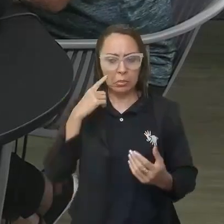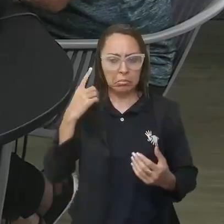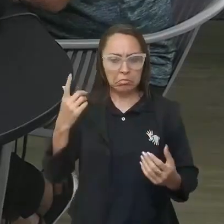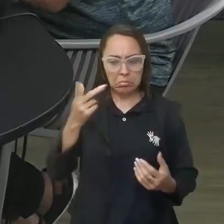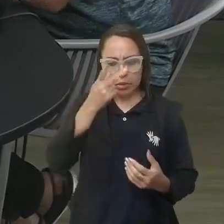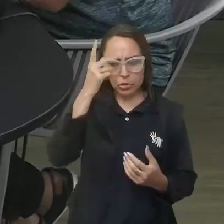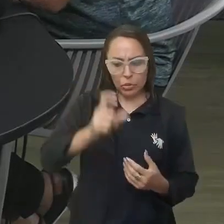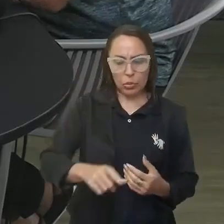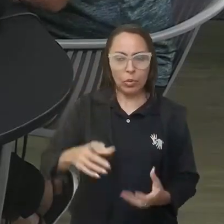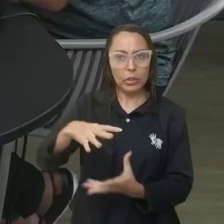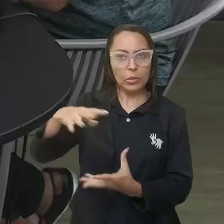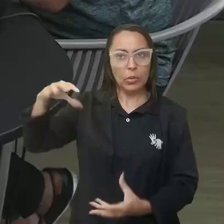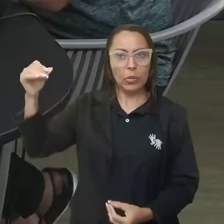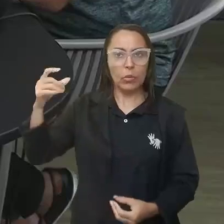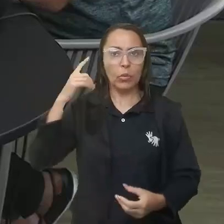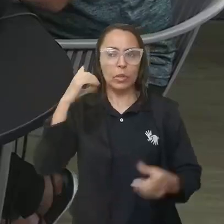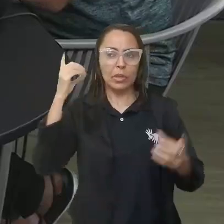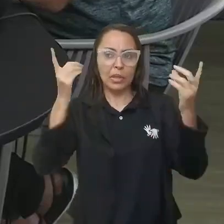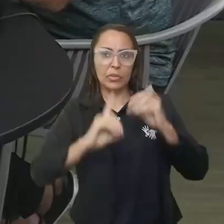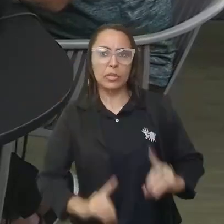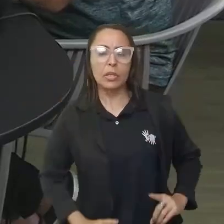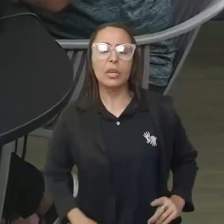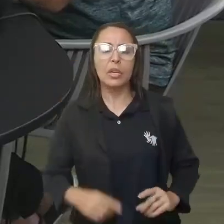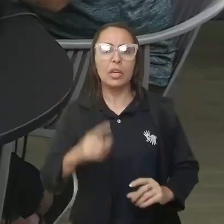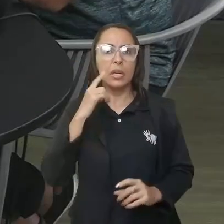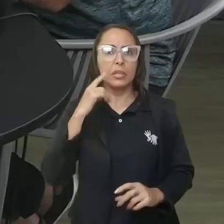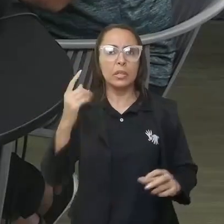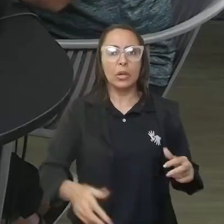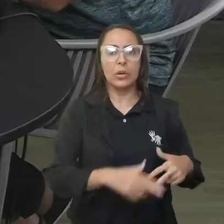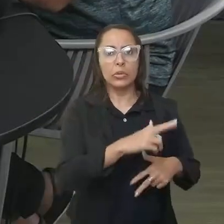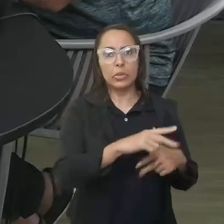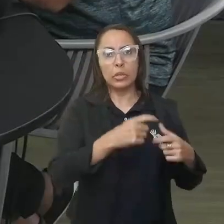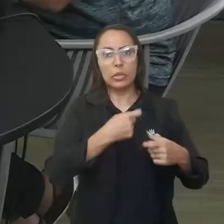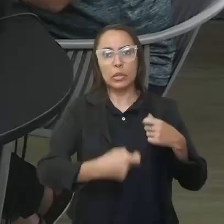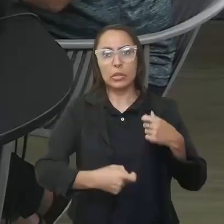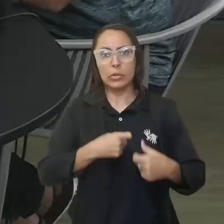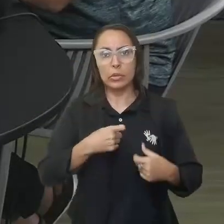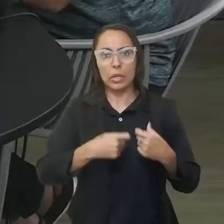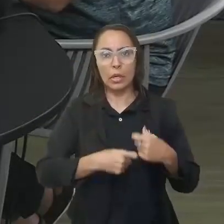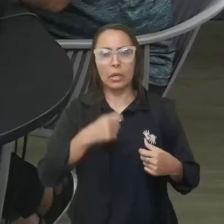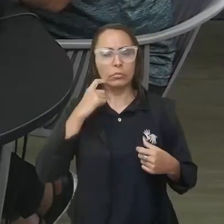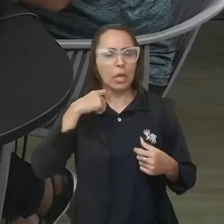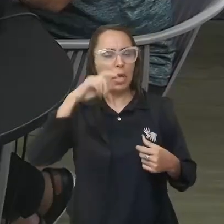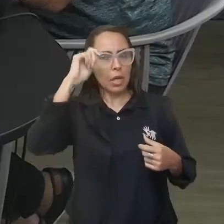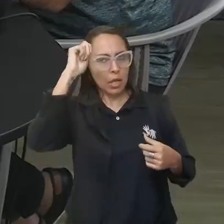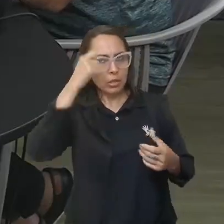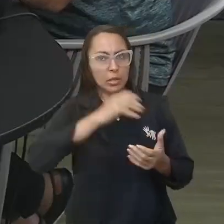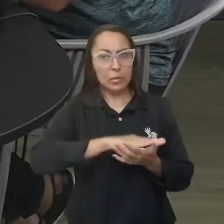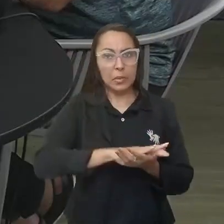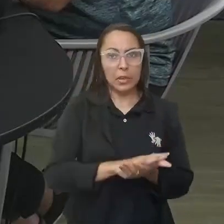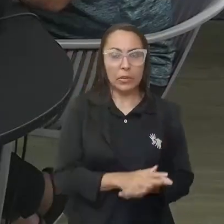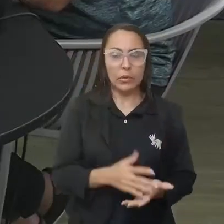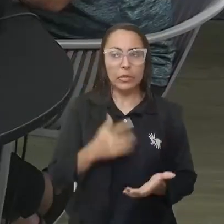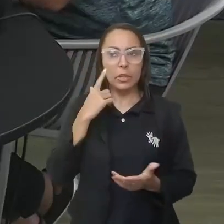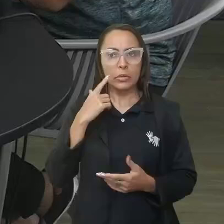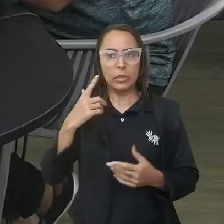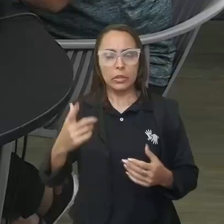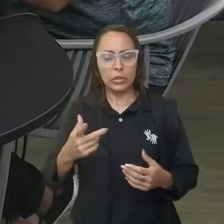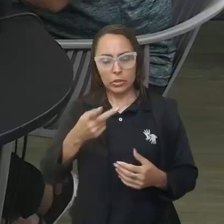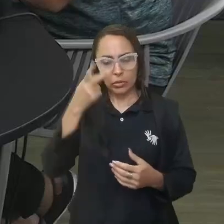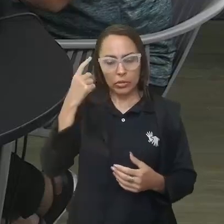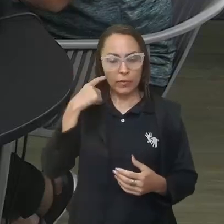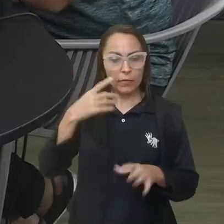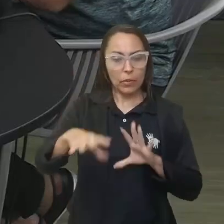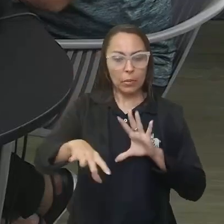pessoa com deficiência, gênero e sexualidades, racismo. Então, desde a nossa formação, isso